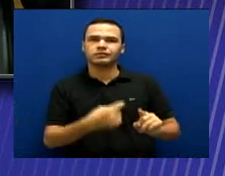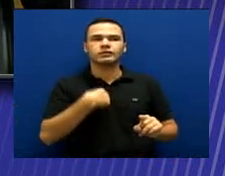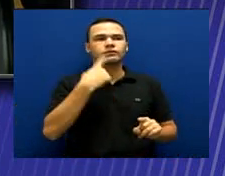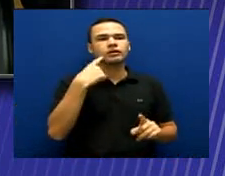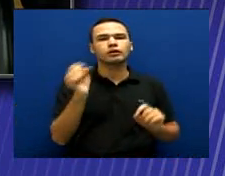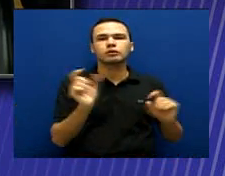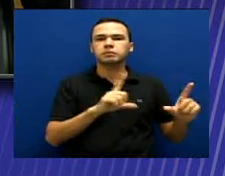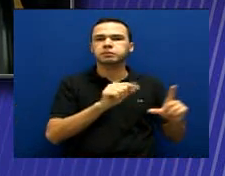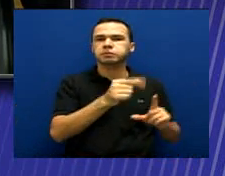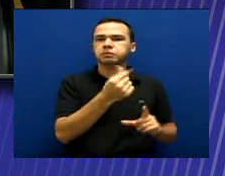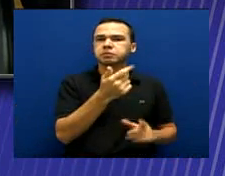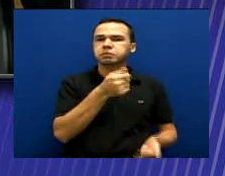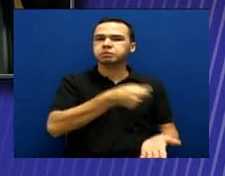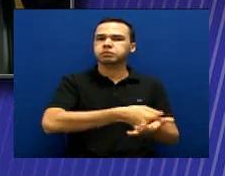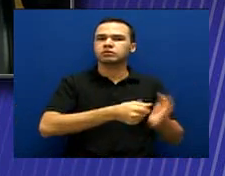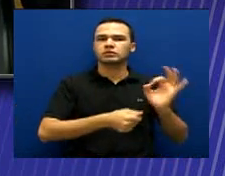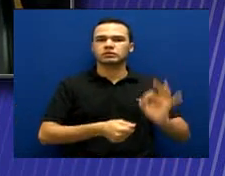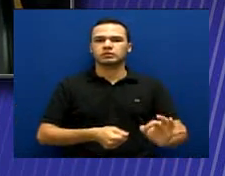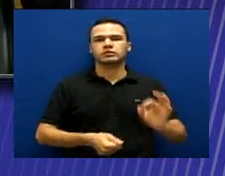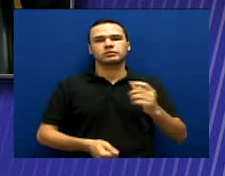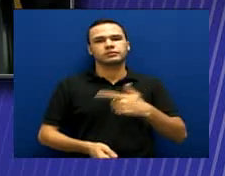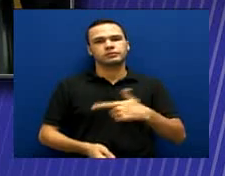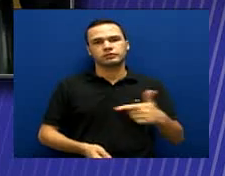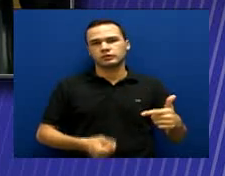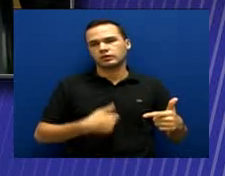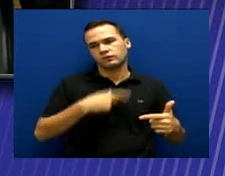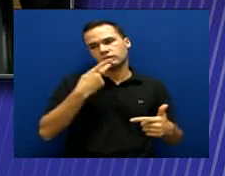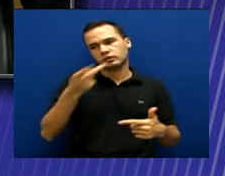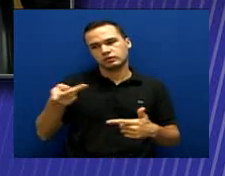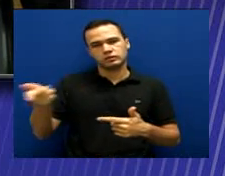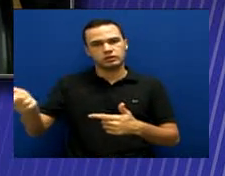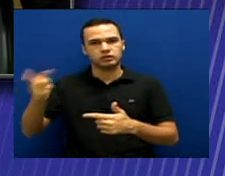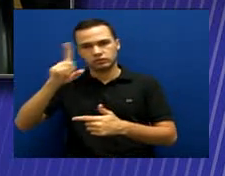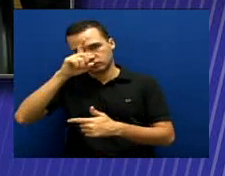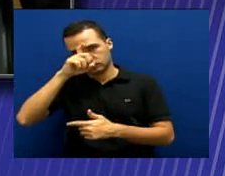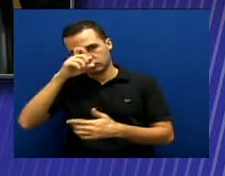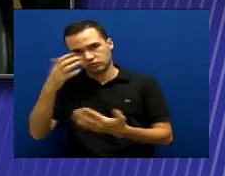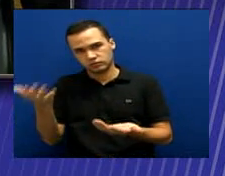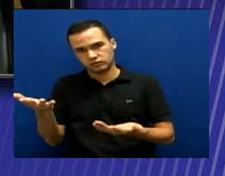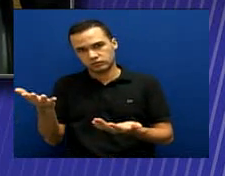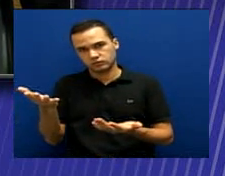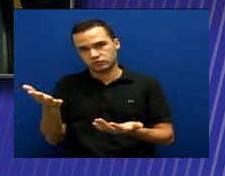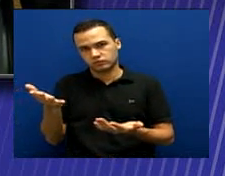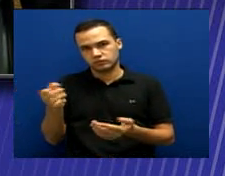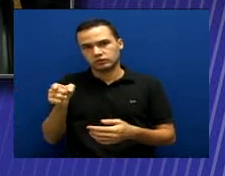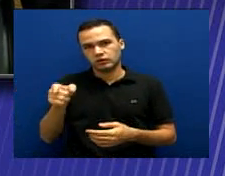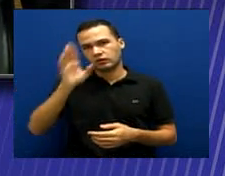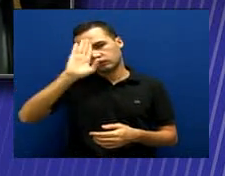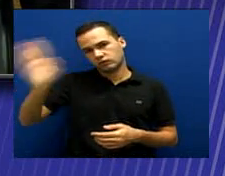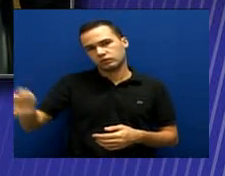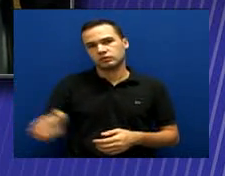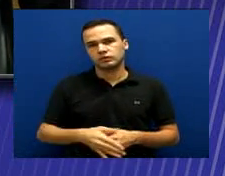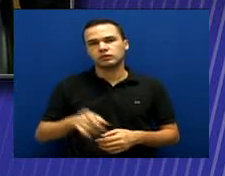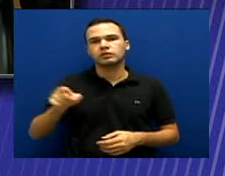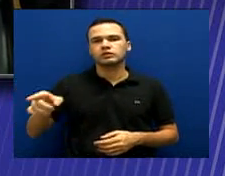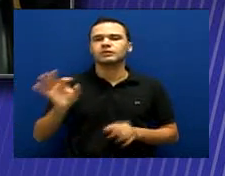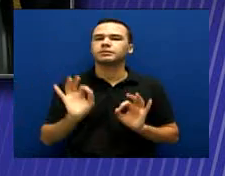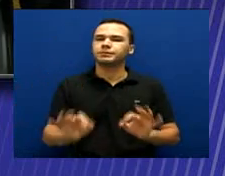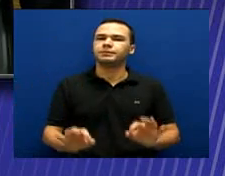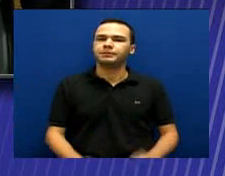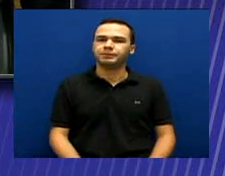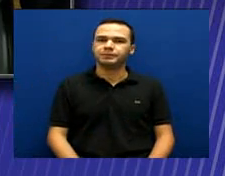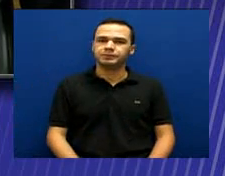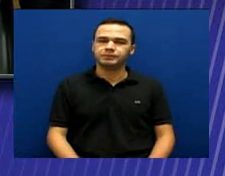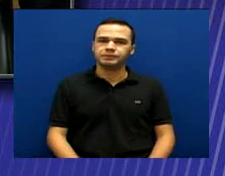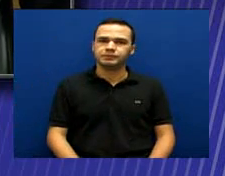recebeu recurso que deveria ter recebido fala por exemplo dos hospitais à saúde que é o mais é o mais evidente